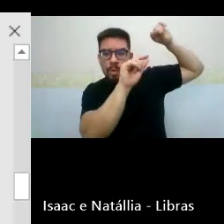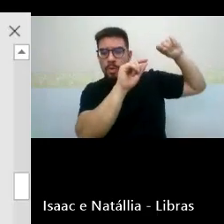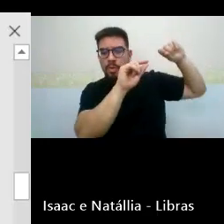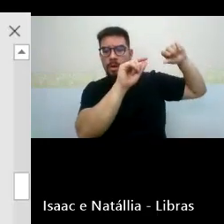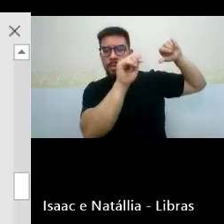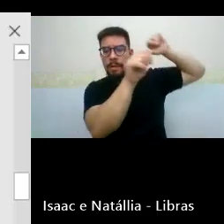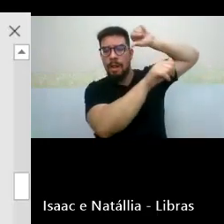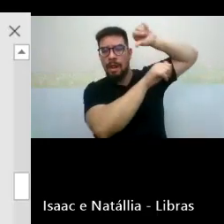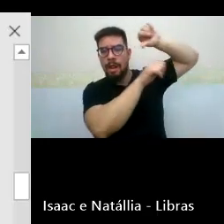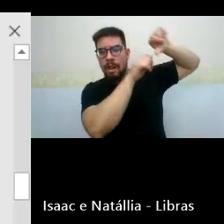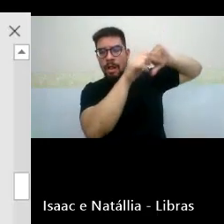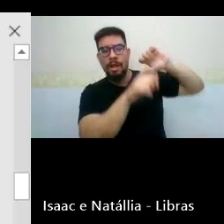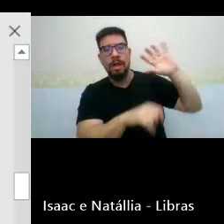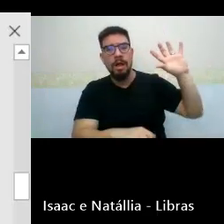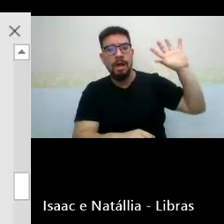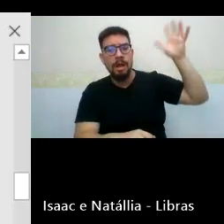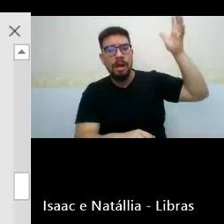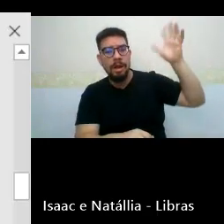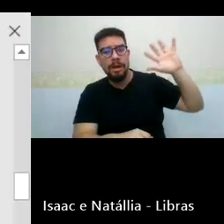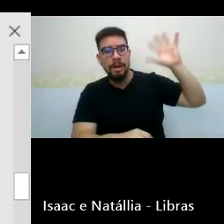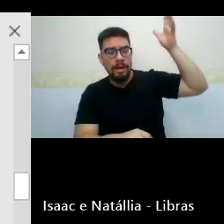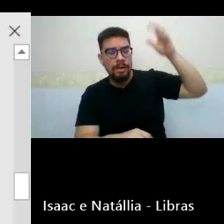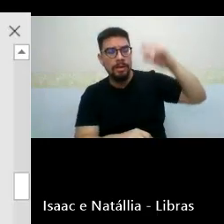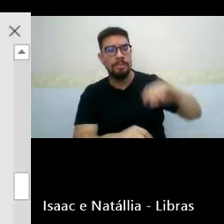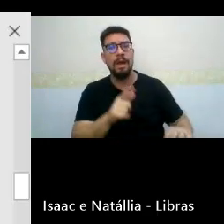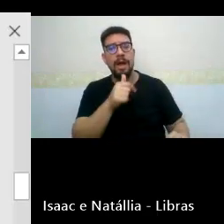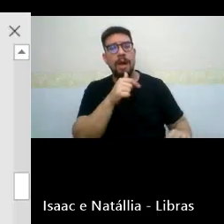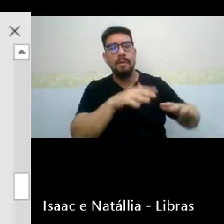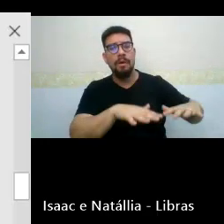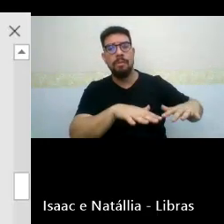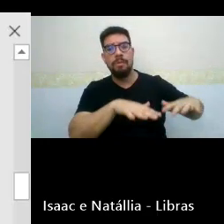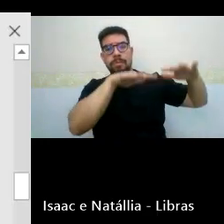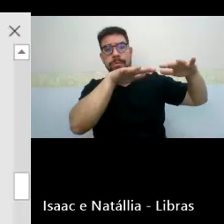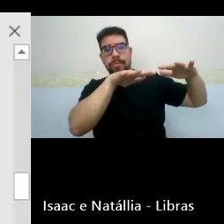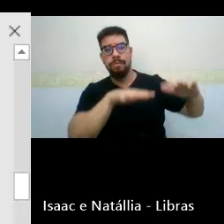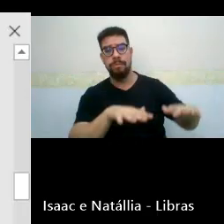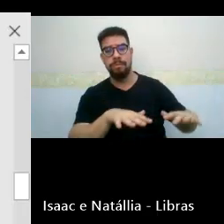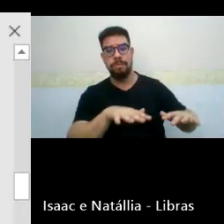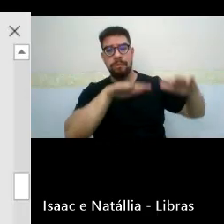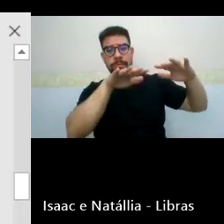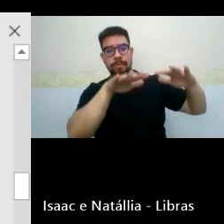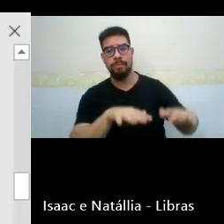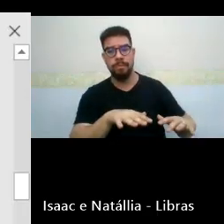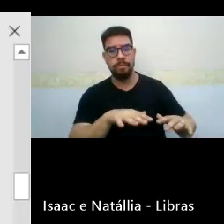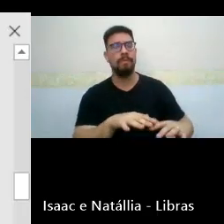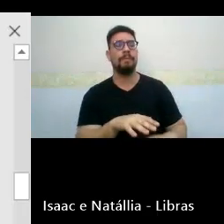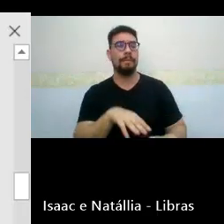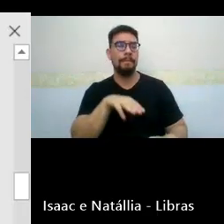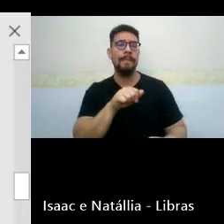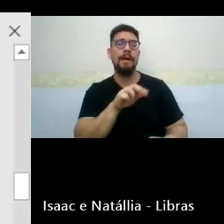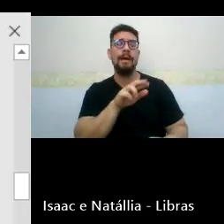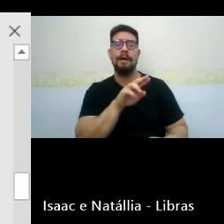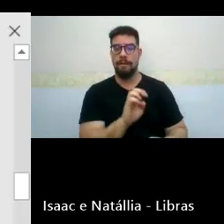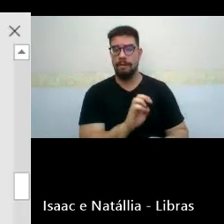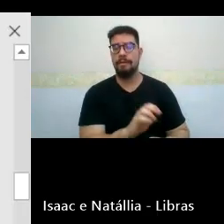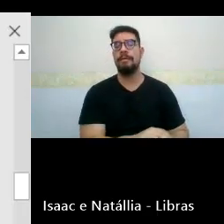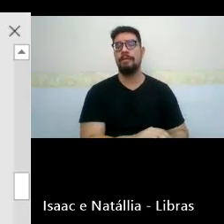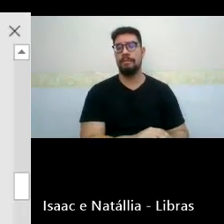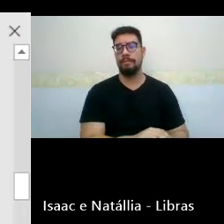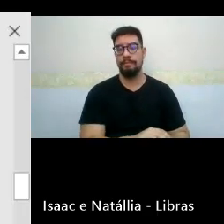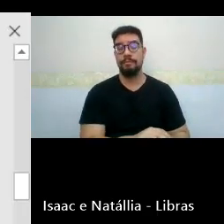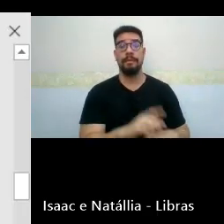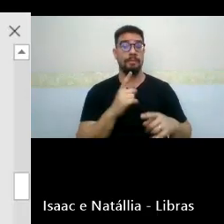precisa entender ou melhor dizendo, a sua família,